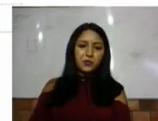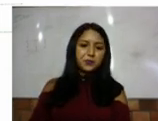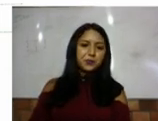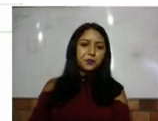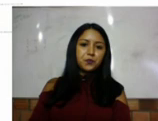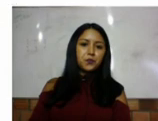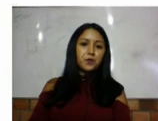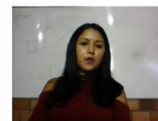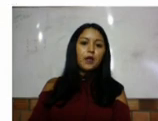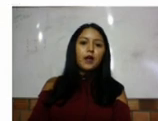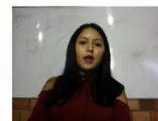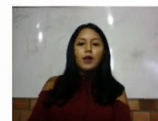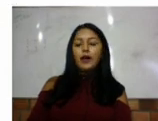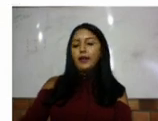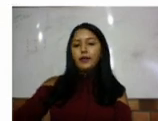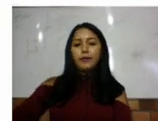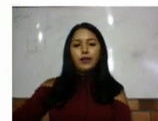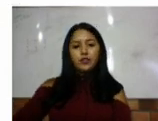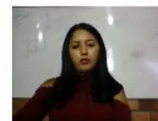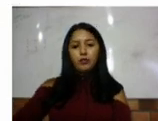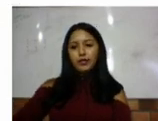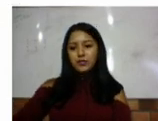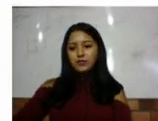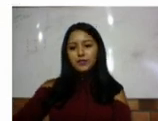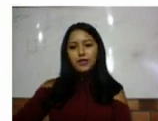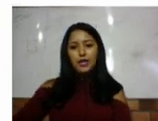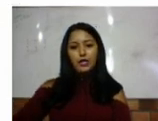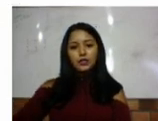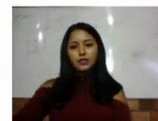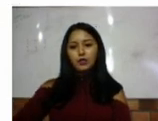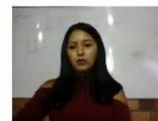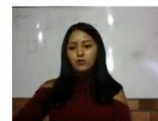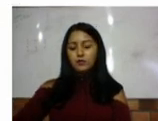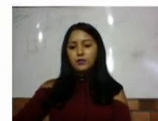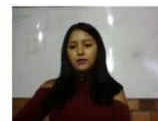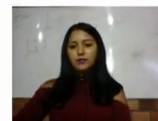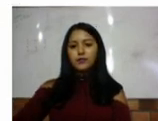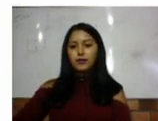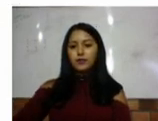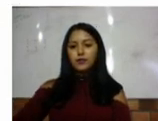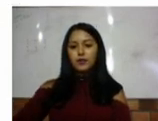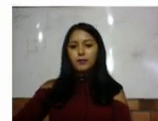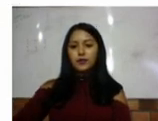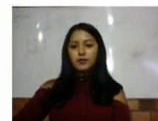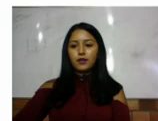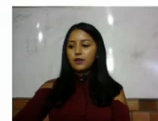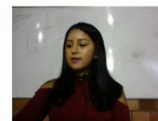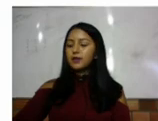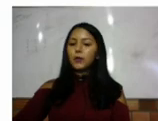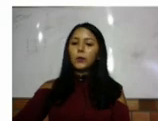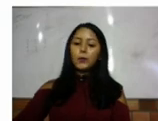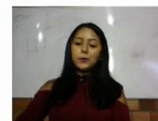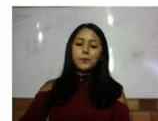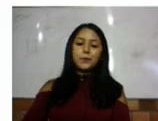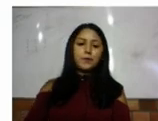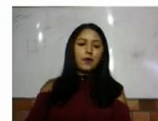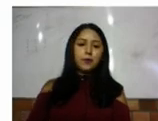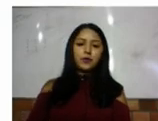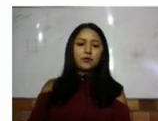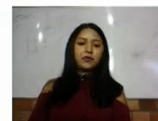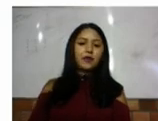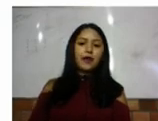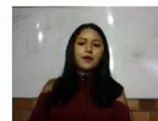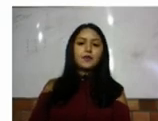tá bom gente aí também já coloquei aqui atividade que tem no livro de vocês que estão na página 35